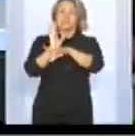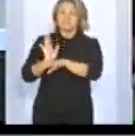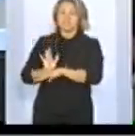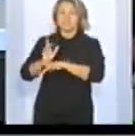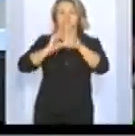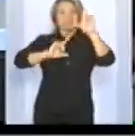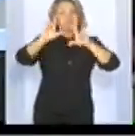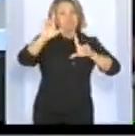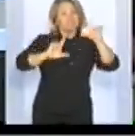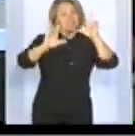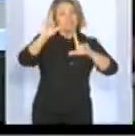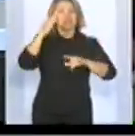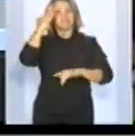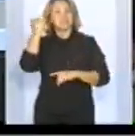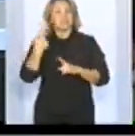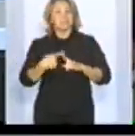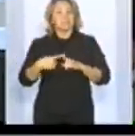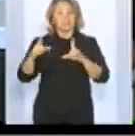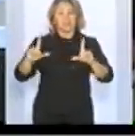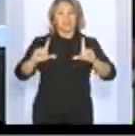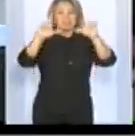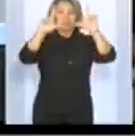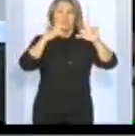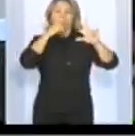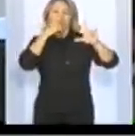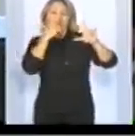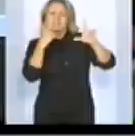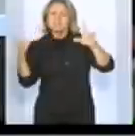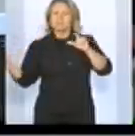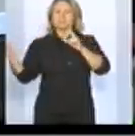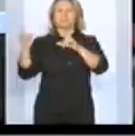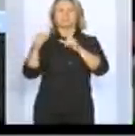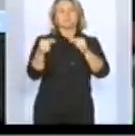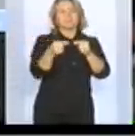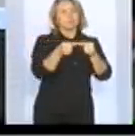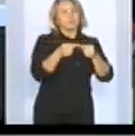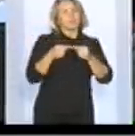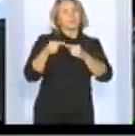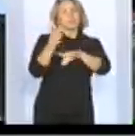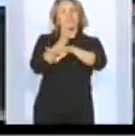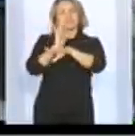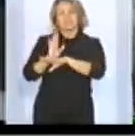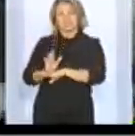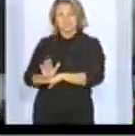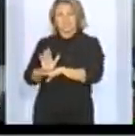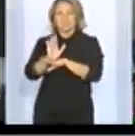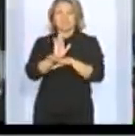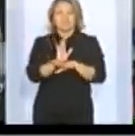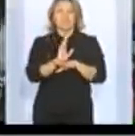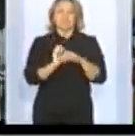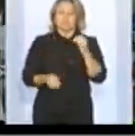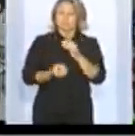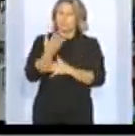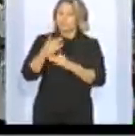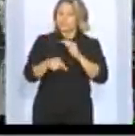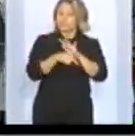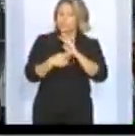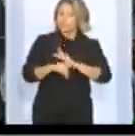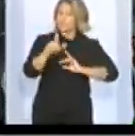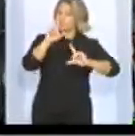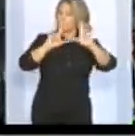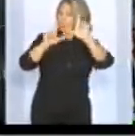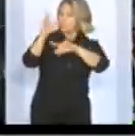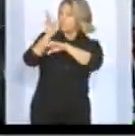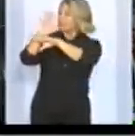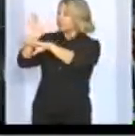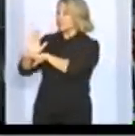a televisão está cada vez mais unida ao cinema. A própria Globo Filmes, que é uma grande produtora de cinema, já produz os seus filmes para serem minisséries